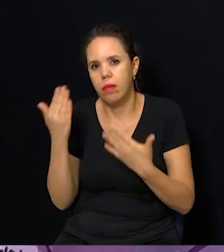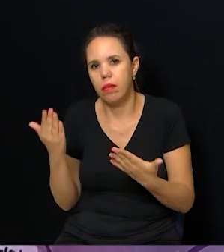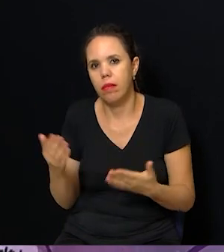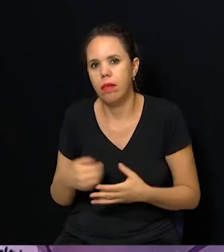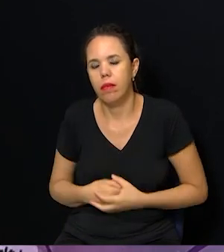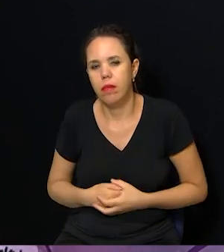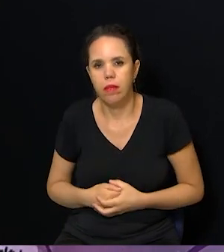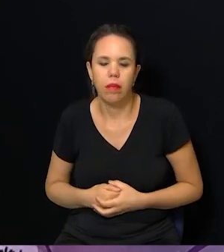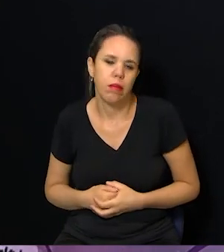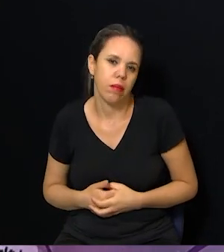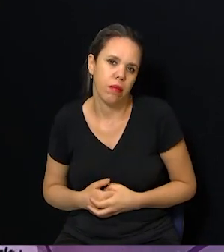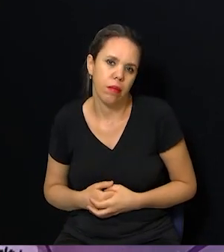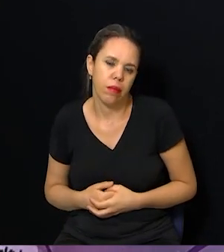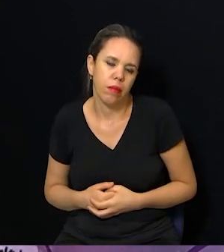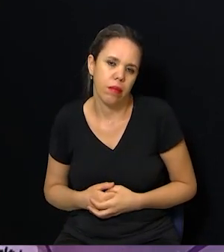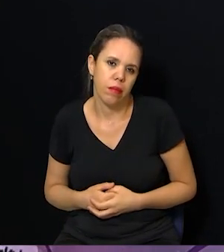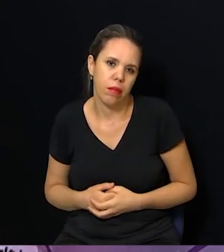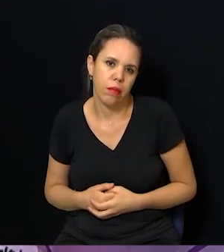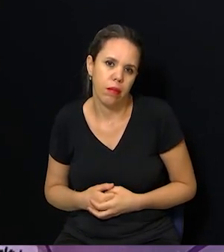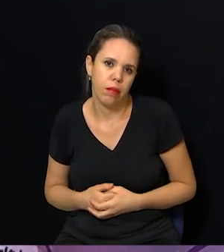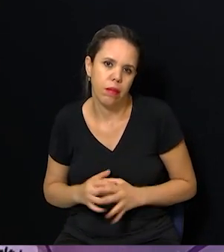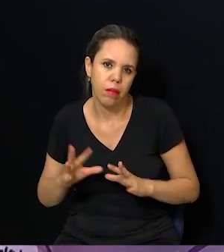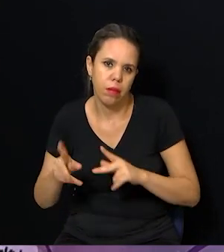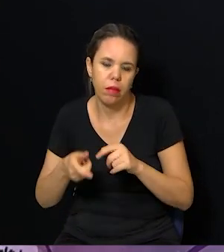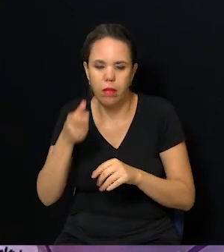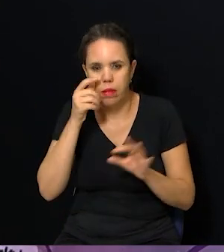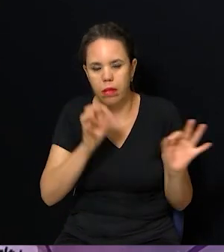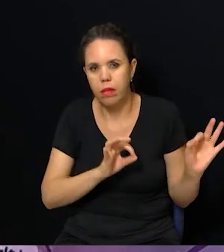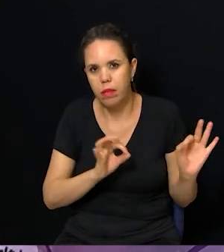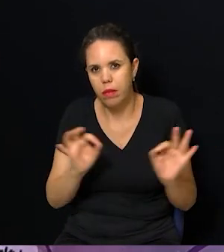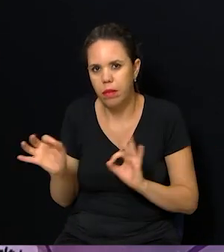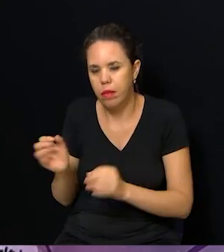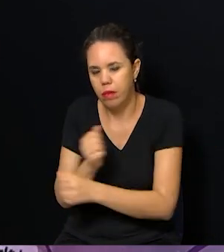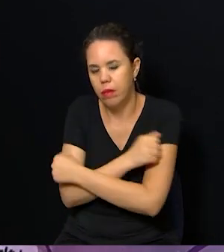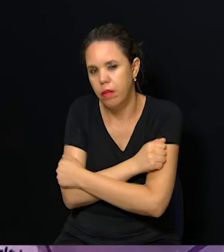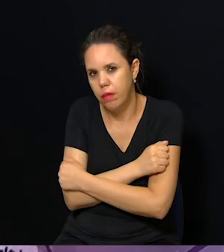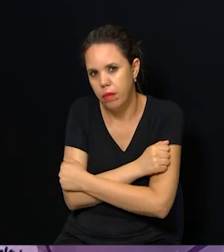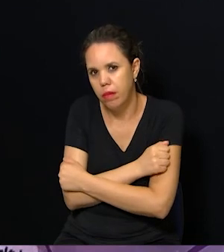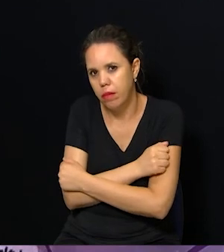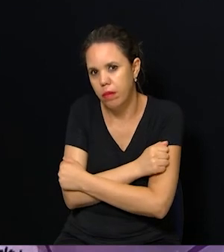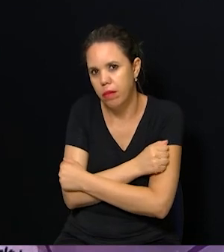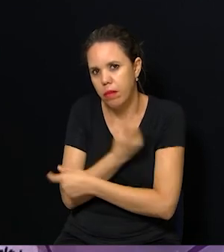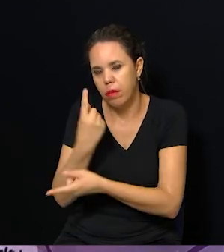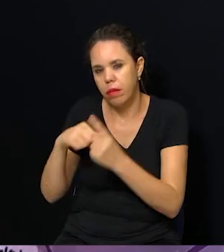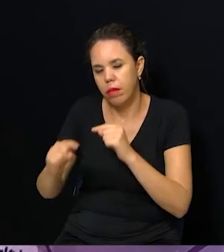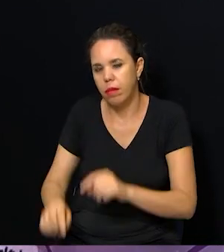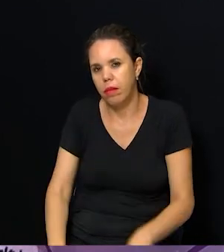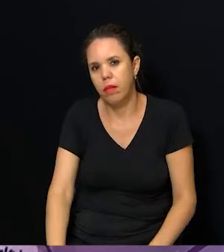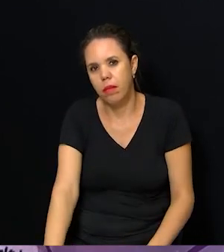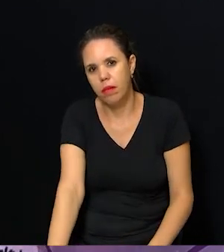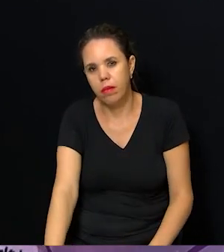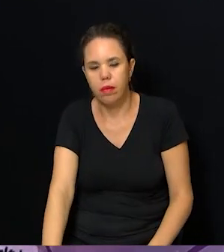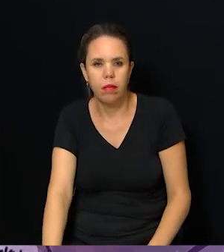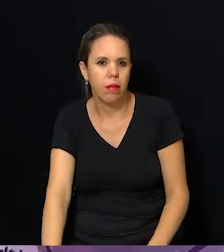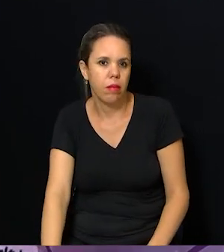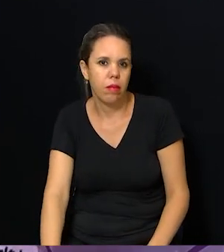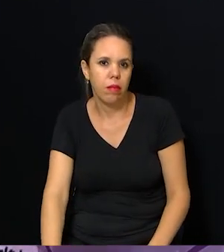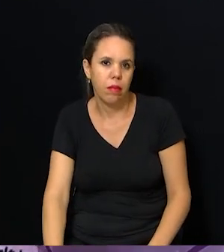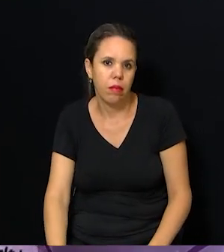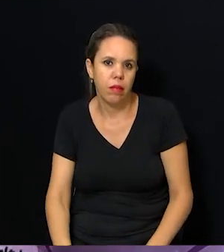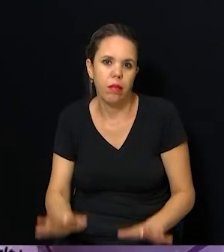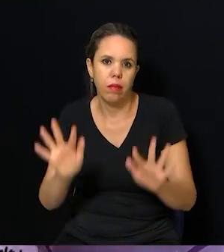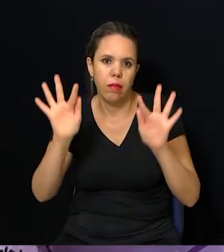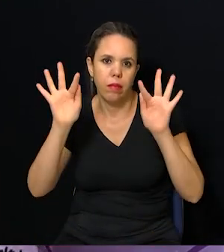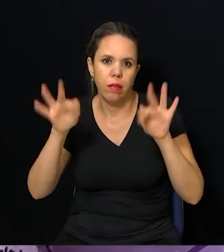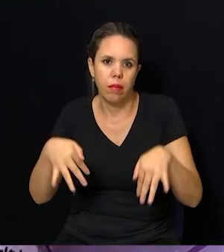hoje. Obrigado a você, Viviane, a todos que nos ouvem. Grande abraço, sucesso para o ano. Muito obrigada, e